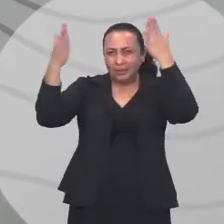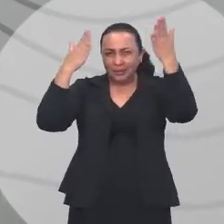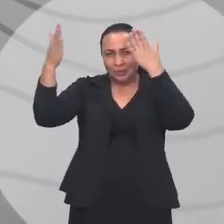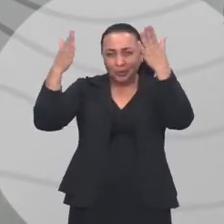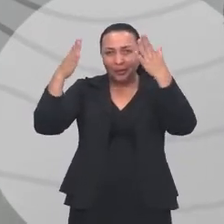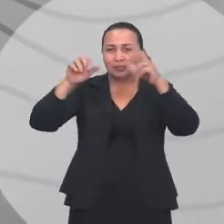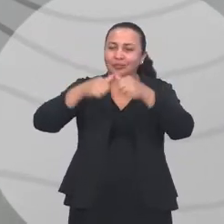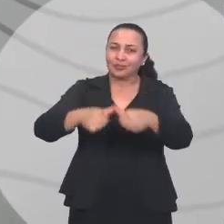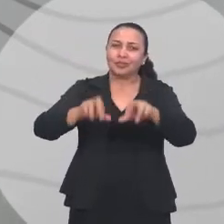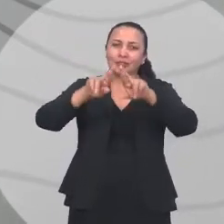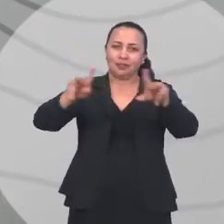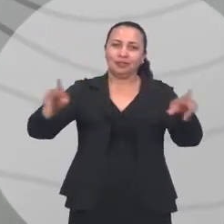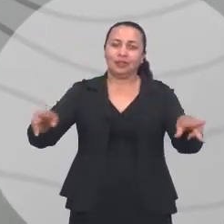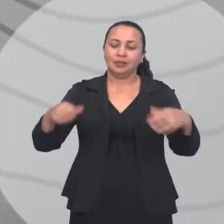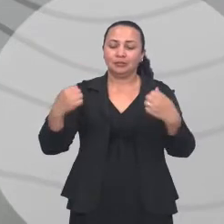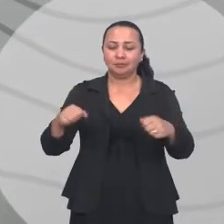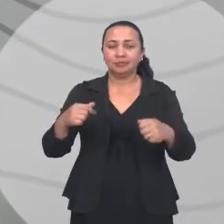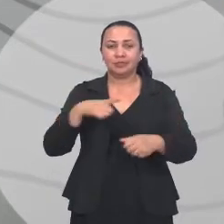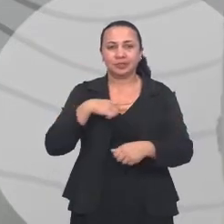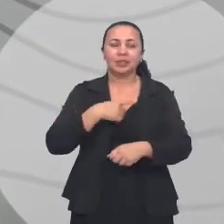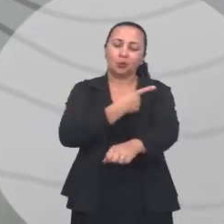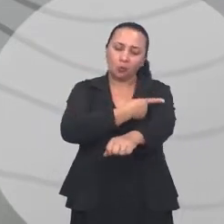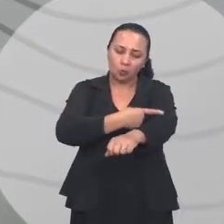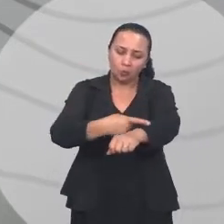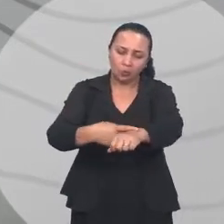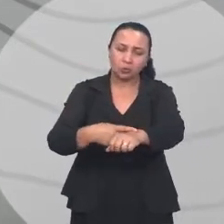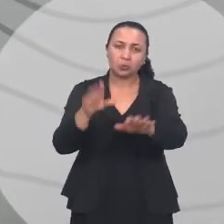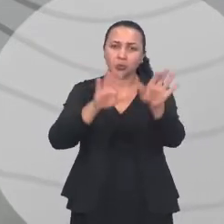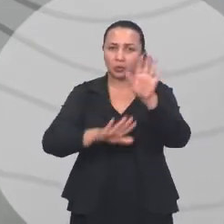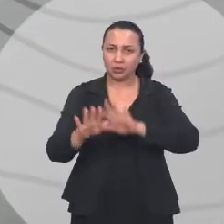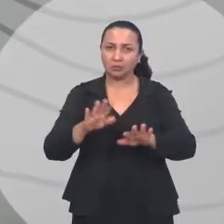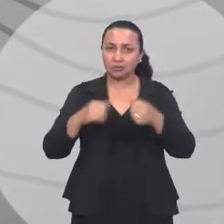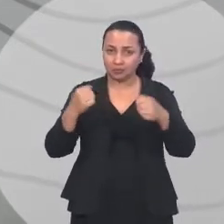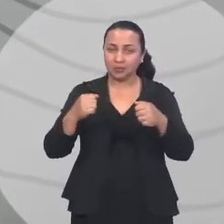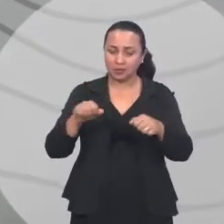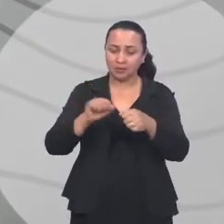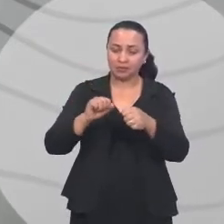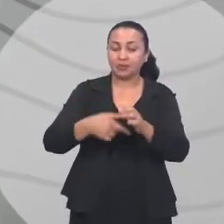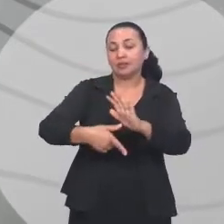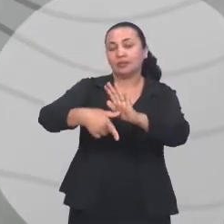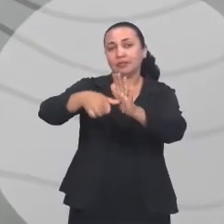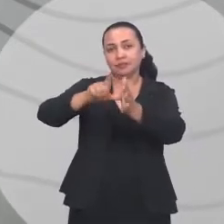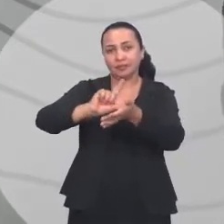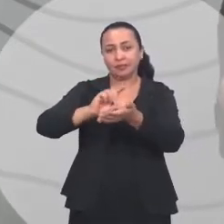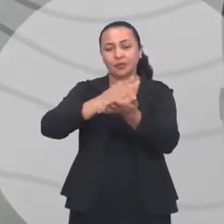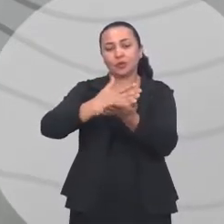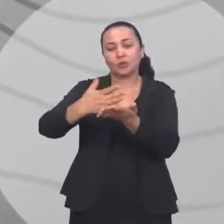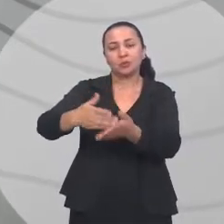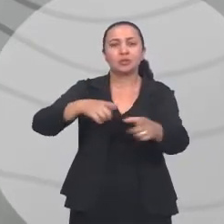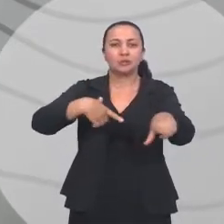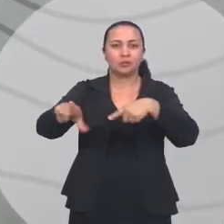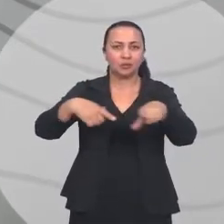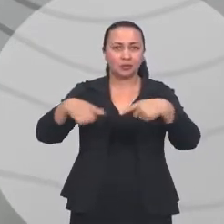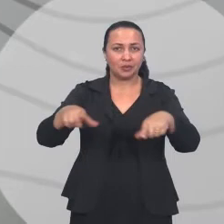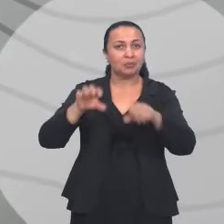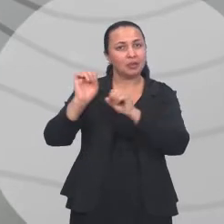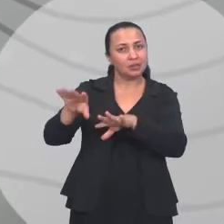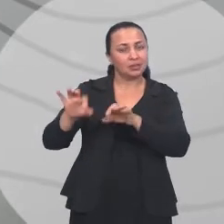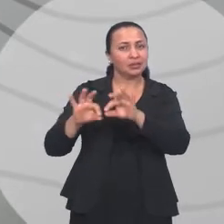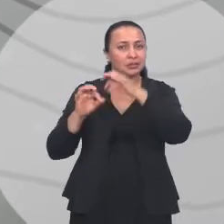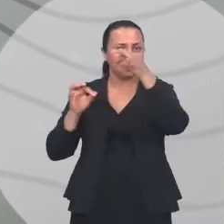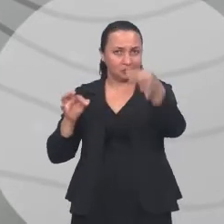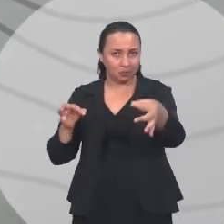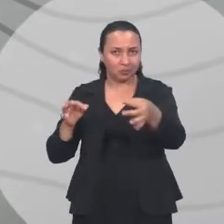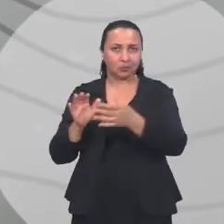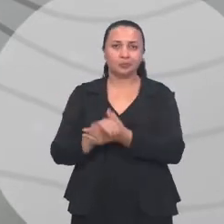estado psicológico é diferente então você tem que ter um certo costume é bom que isso seja feito antes de começar o trabalho